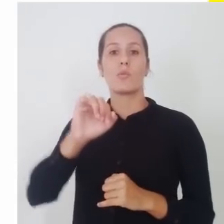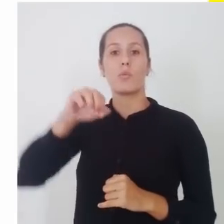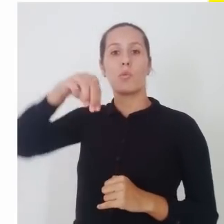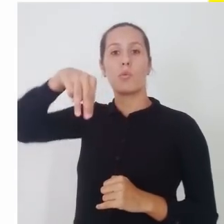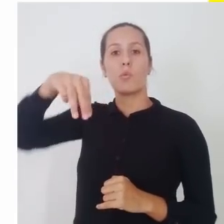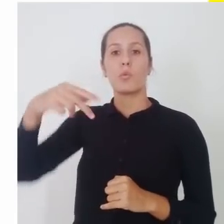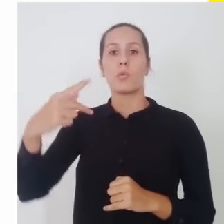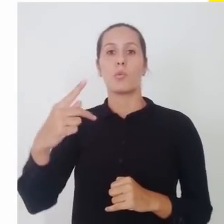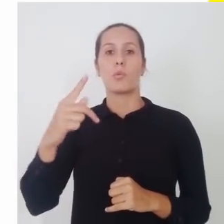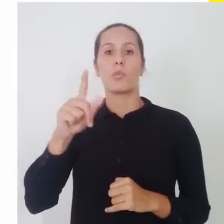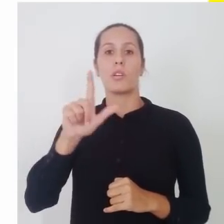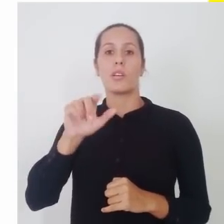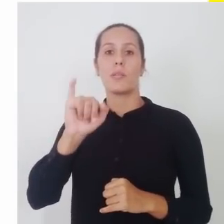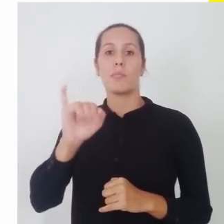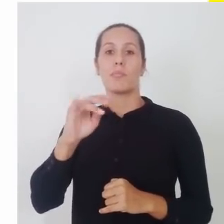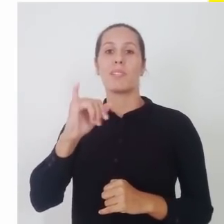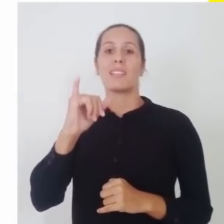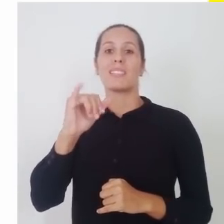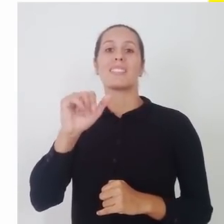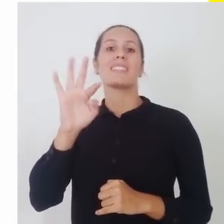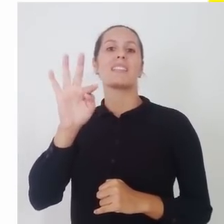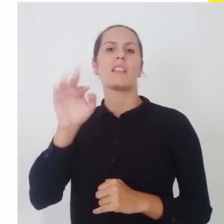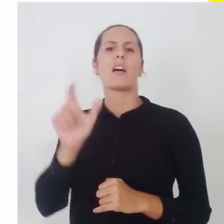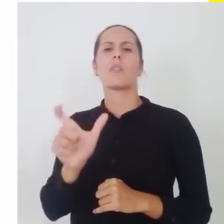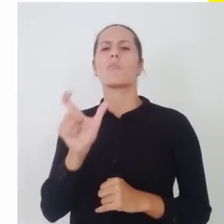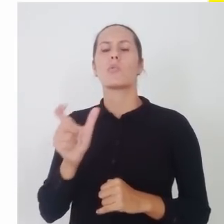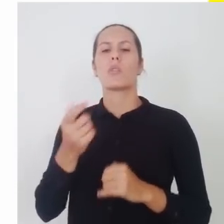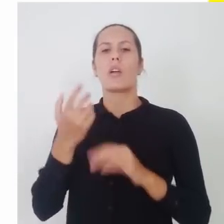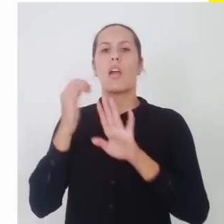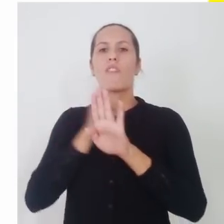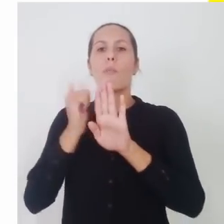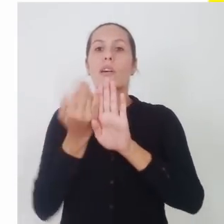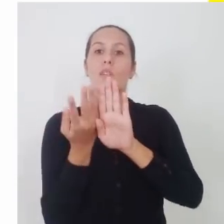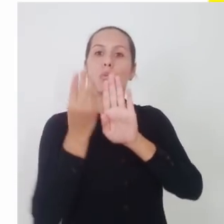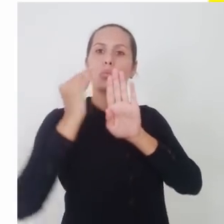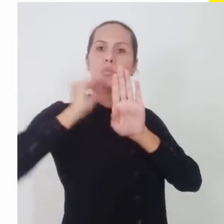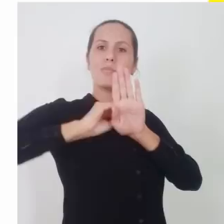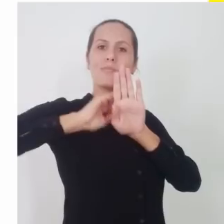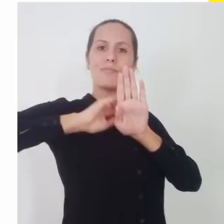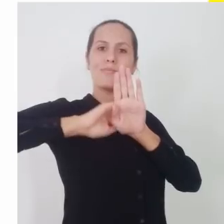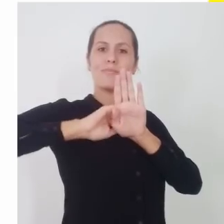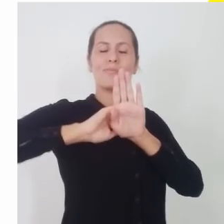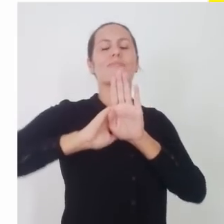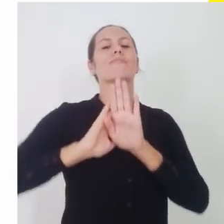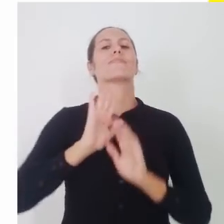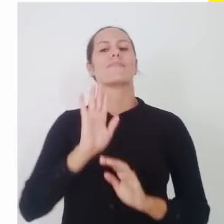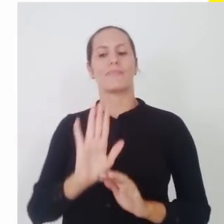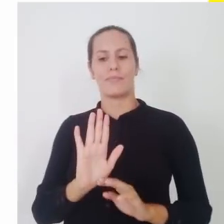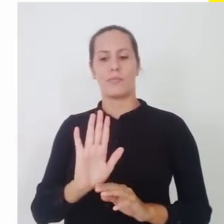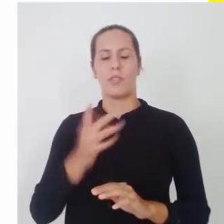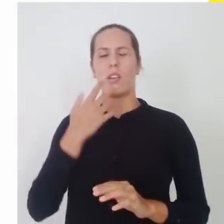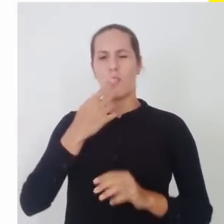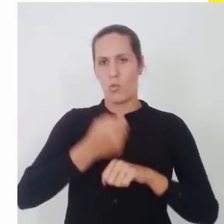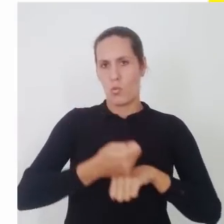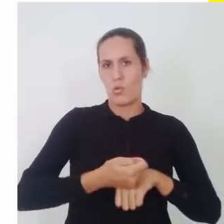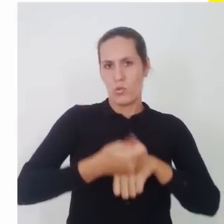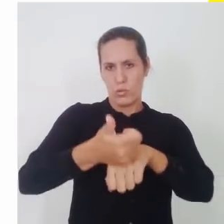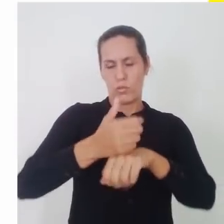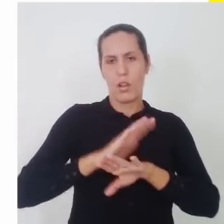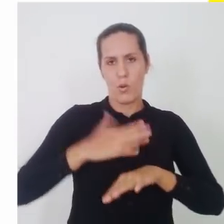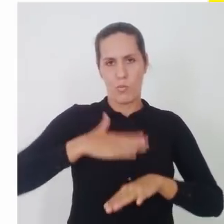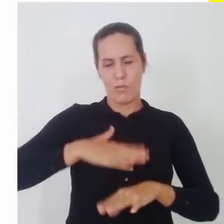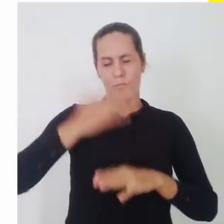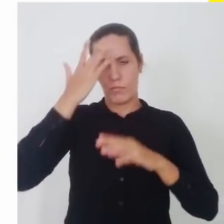começa com in, é para dentro, tudo que é interno. Você precisa pensar, internalizar, fazer